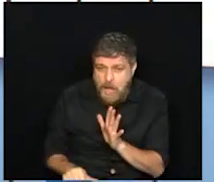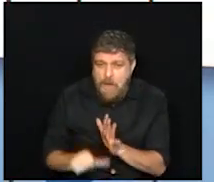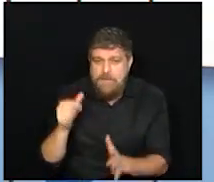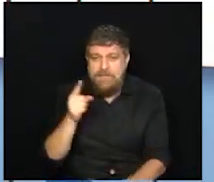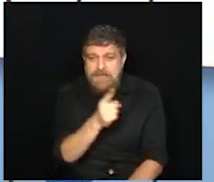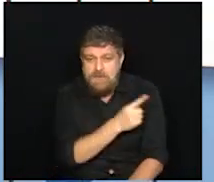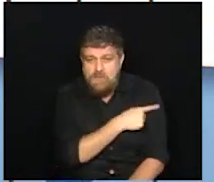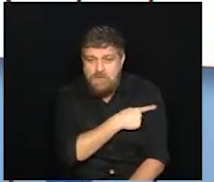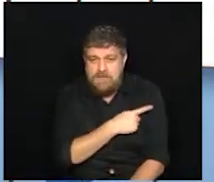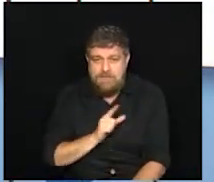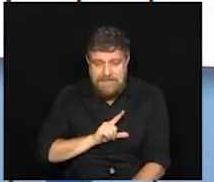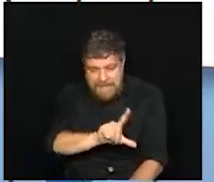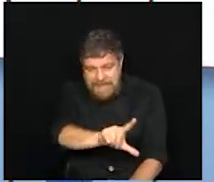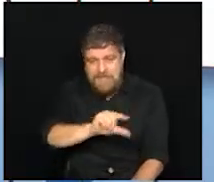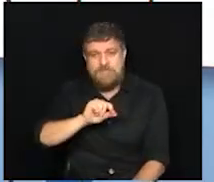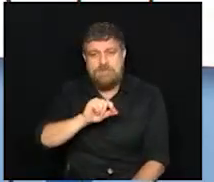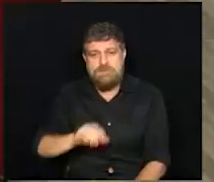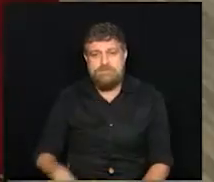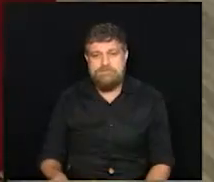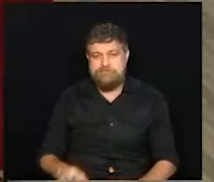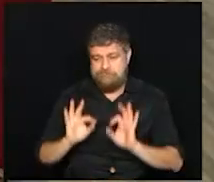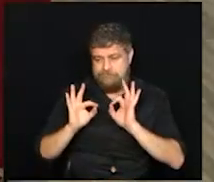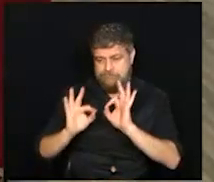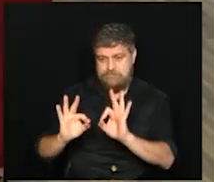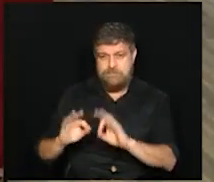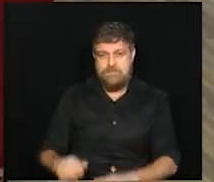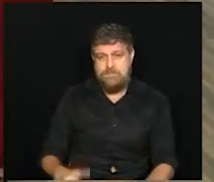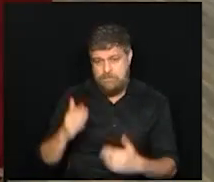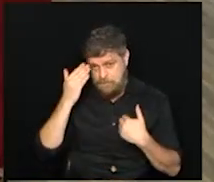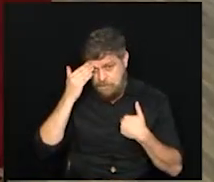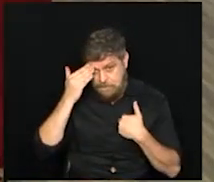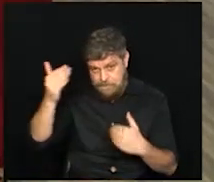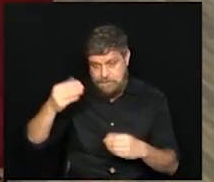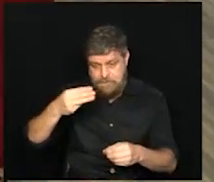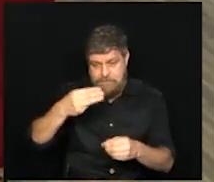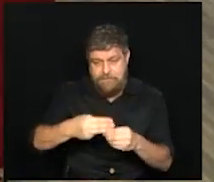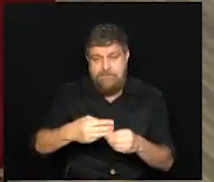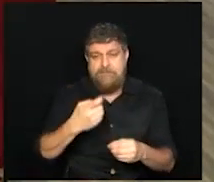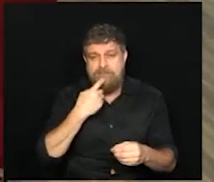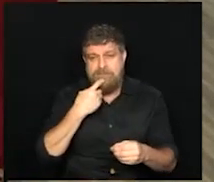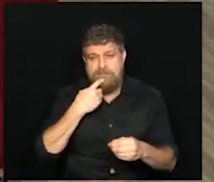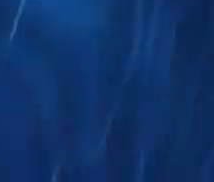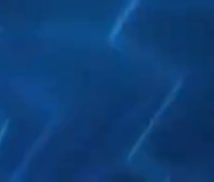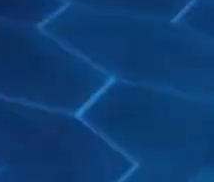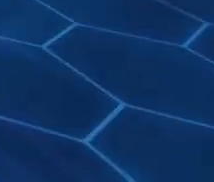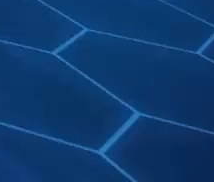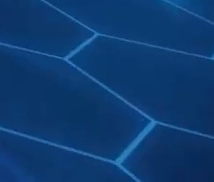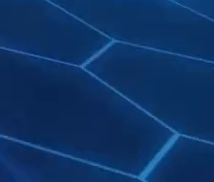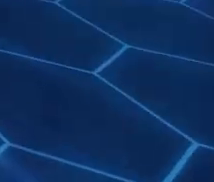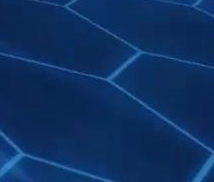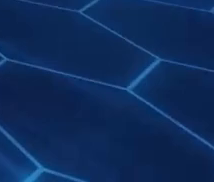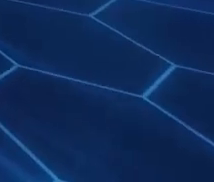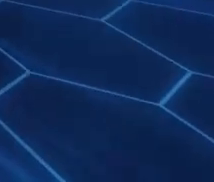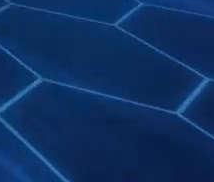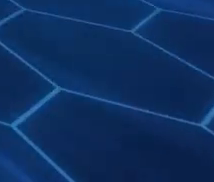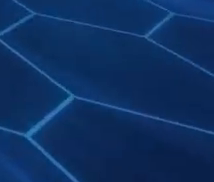para fazer essa opção. Certíssimo, Mirna Abreu. Muito obrigado pelas notícias da Metrópole de Campinas.